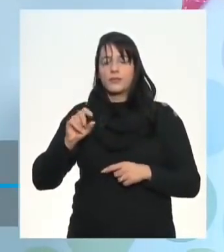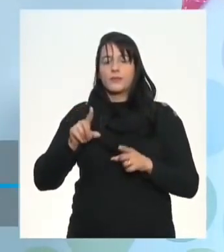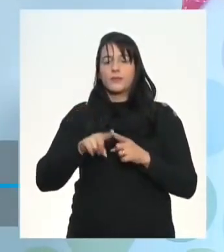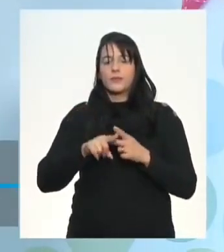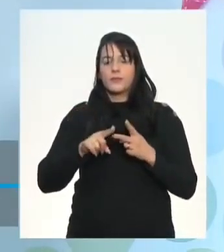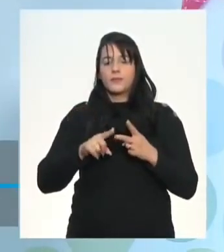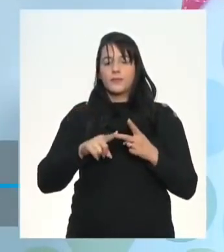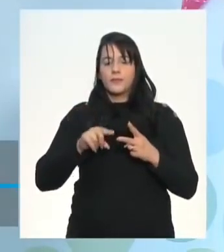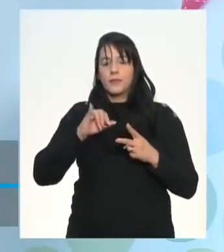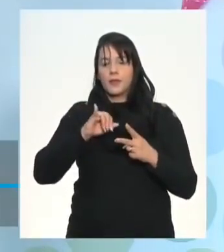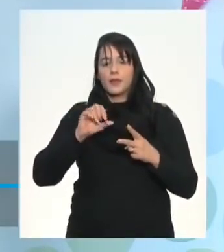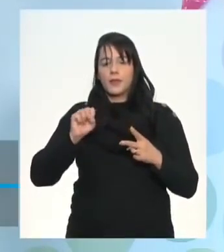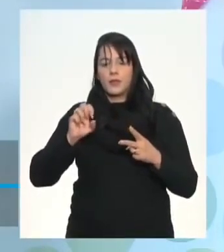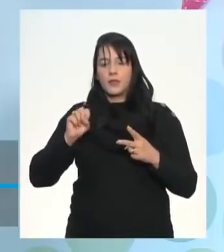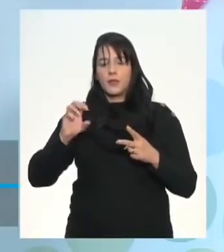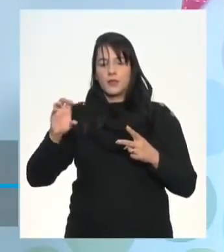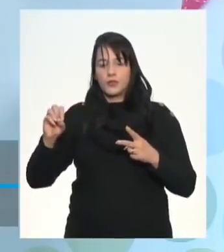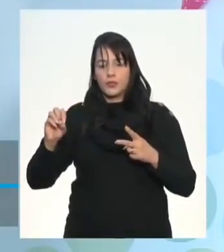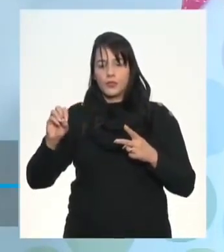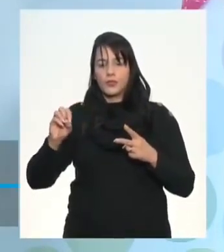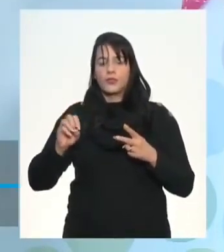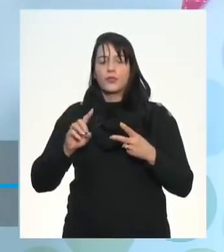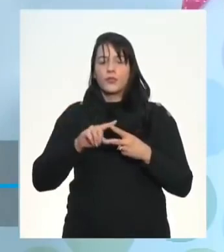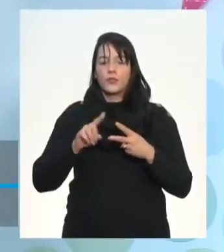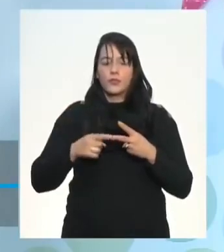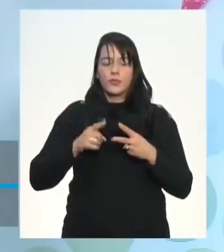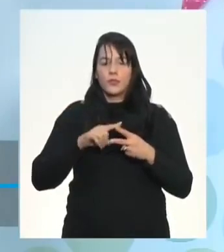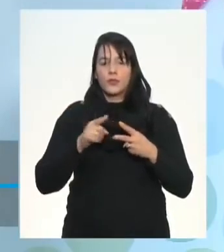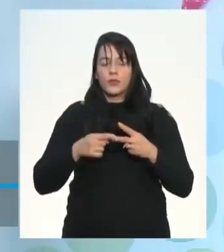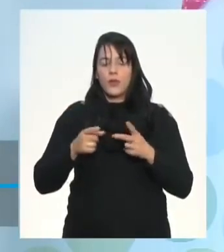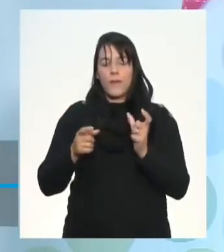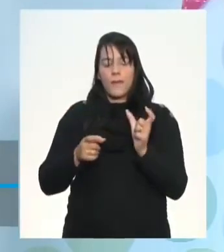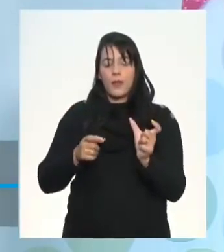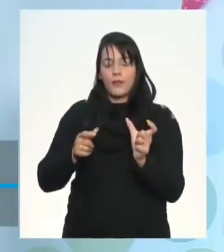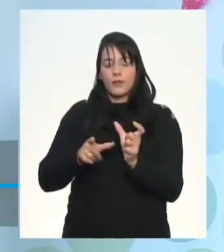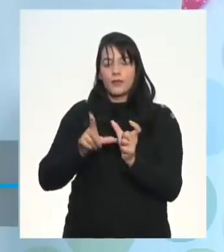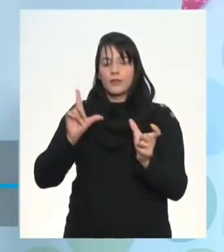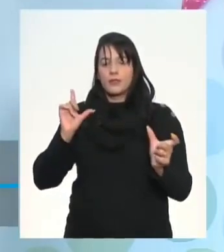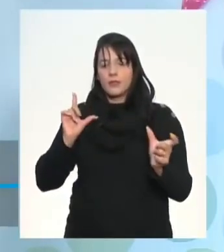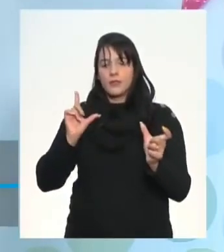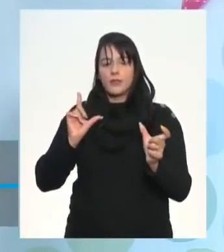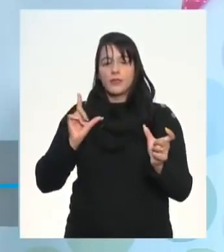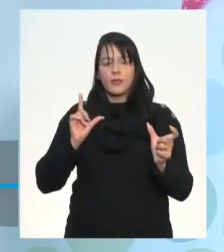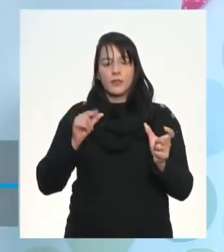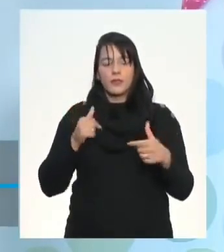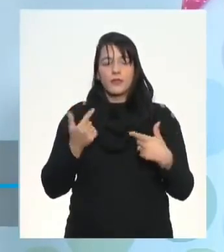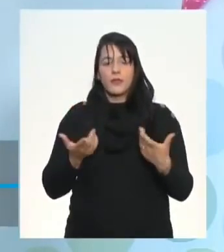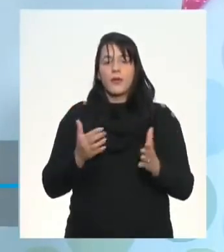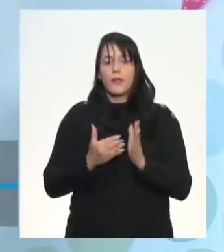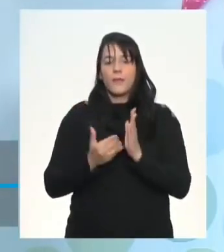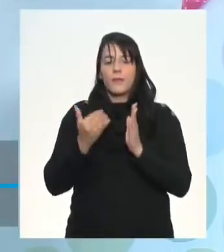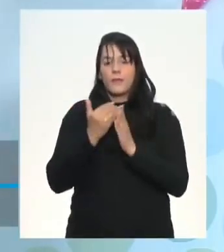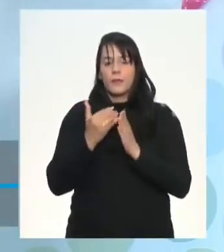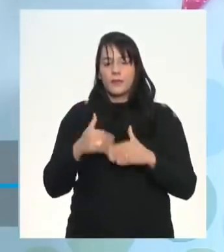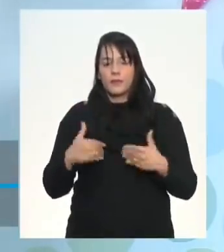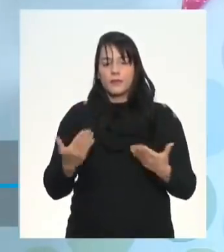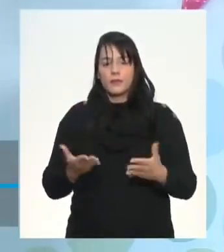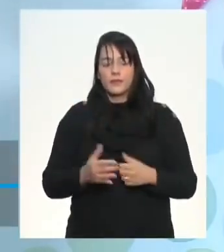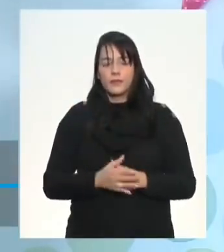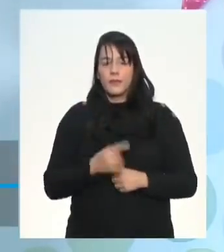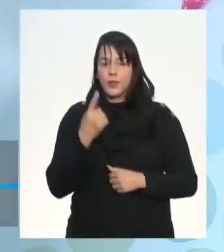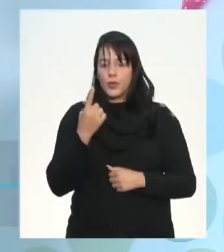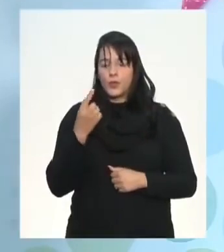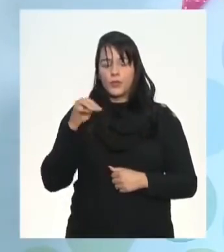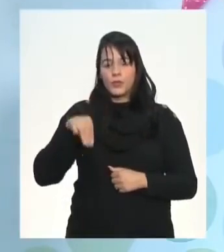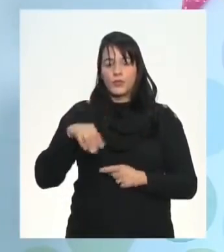se referindo, né? Ele está retomando qual palavra que já foi dita anteriormente, ou expressãozinha, né? Mais de uma palavra aí, tá bom? Vamos lá, 1